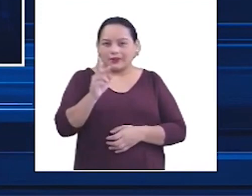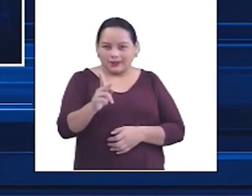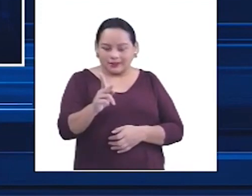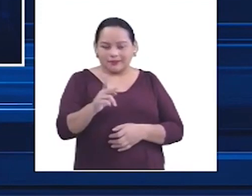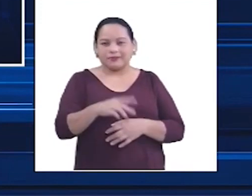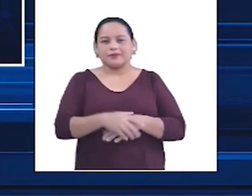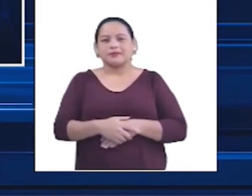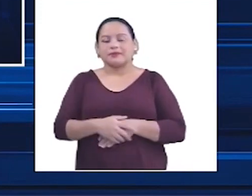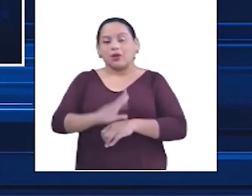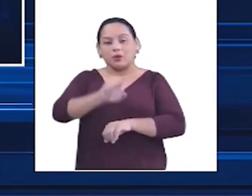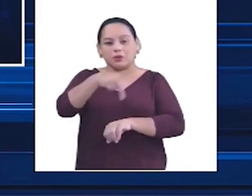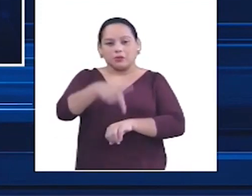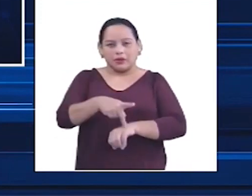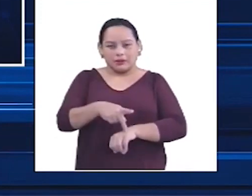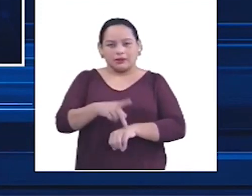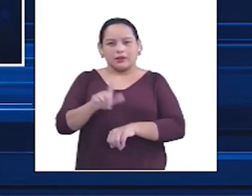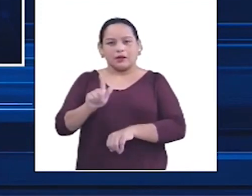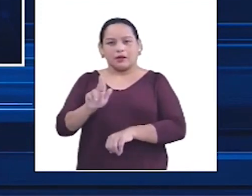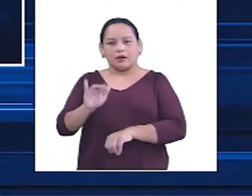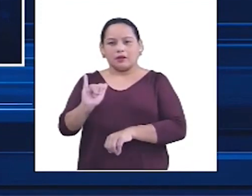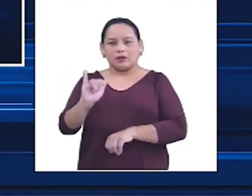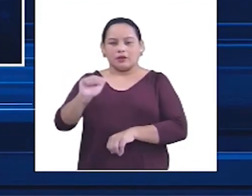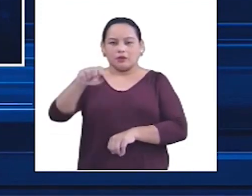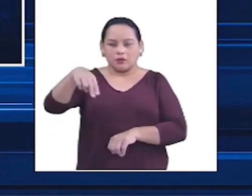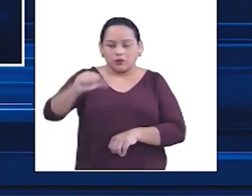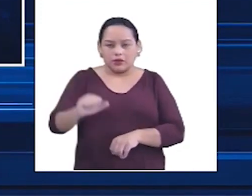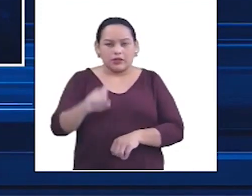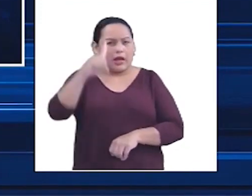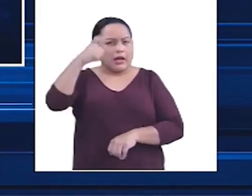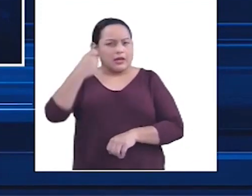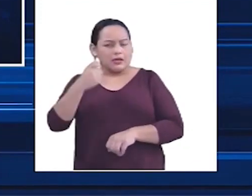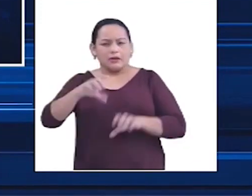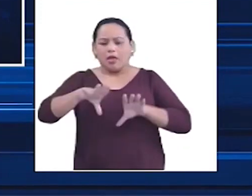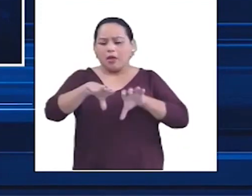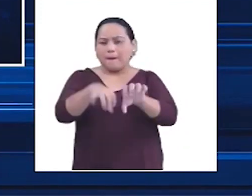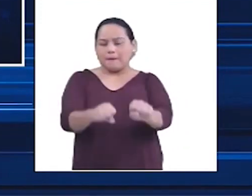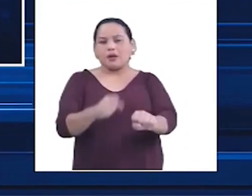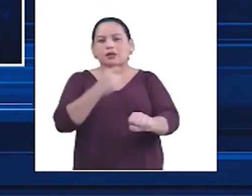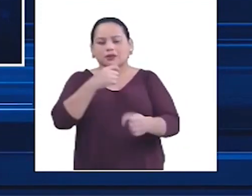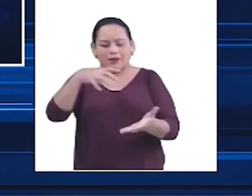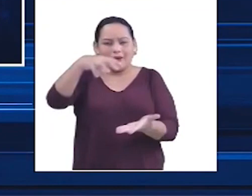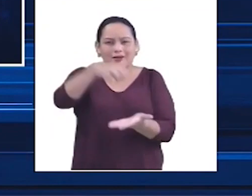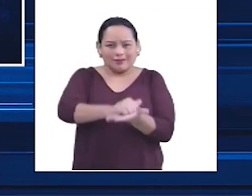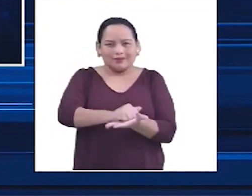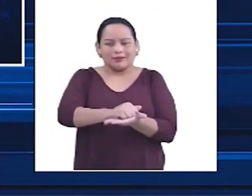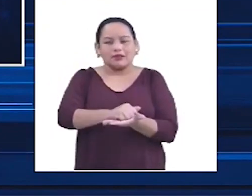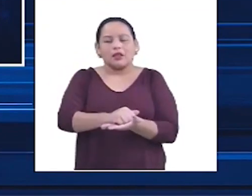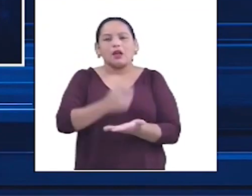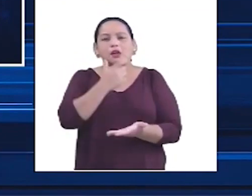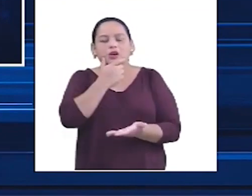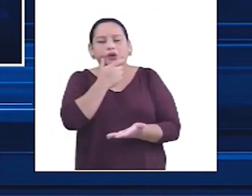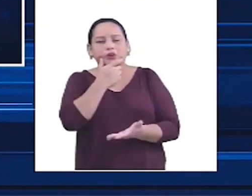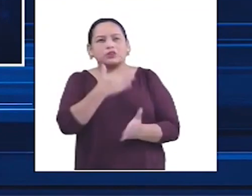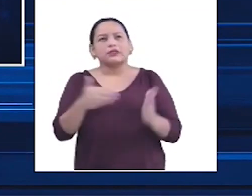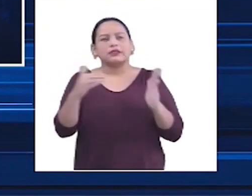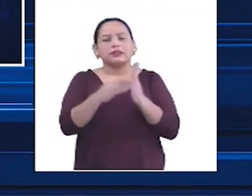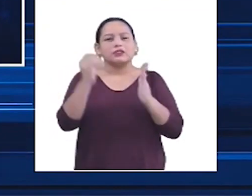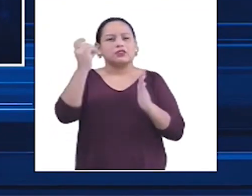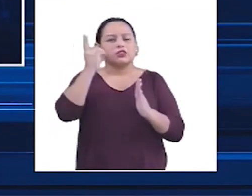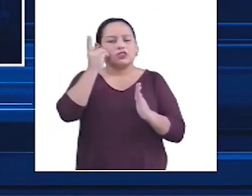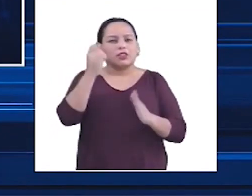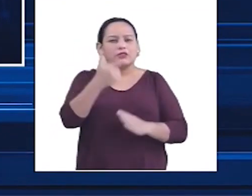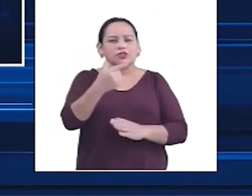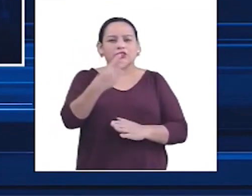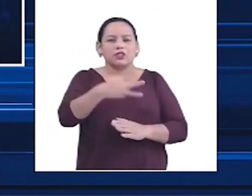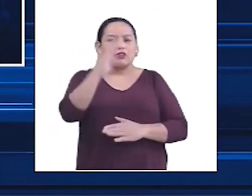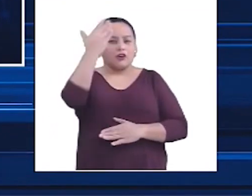a Guiana, né, ela foi ex-colônia britânica até 23 de fevereiro de 1970, né? Ela